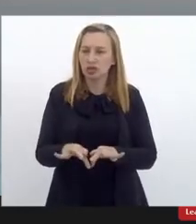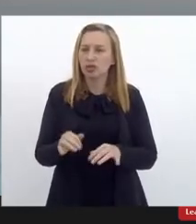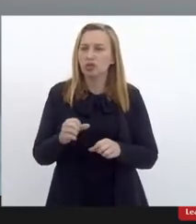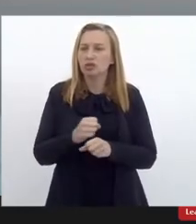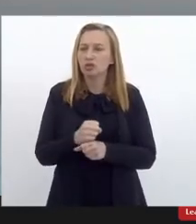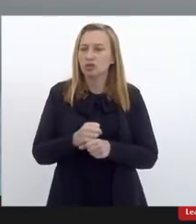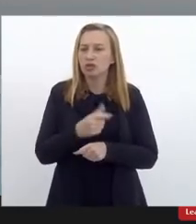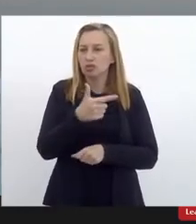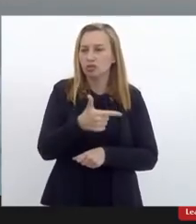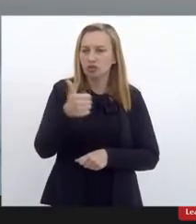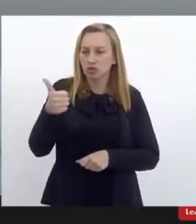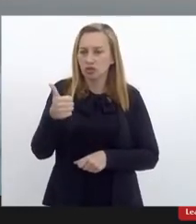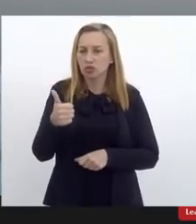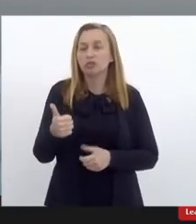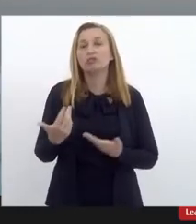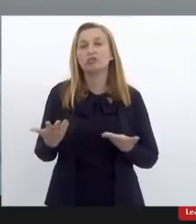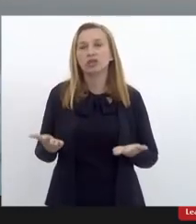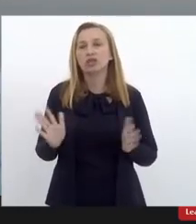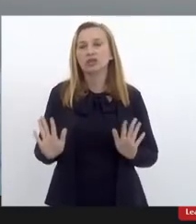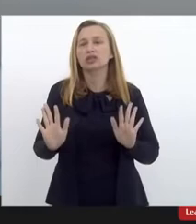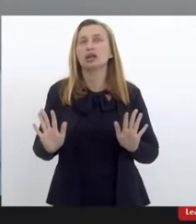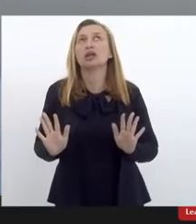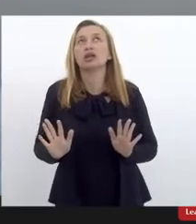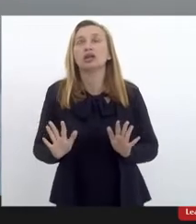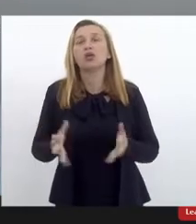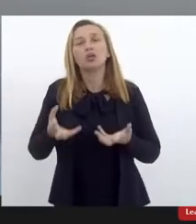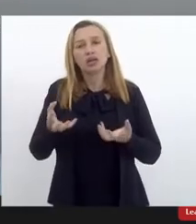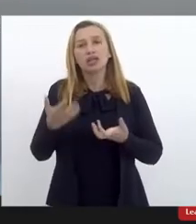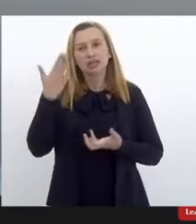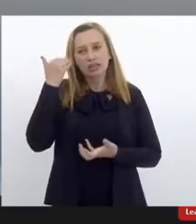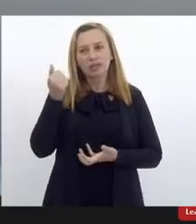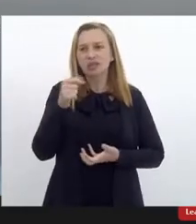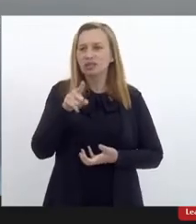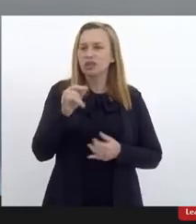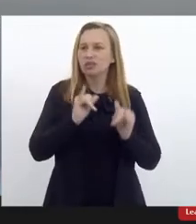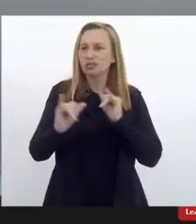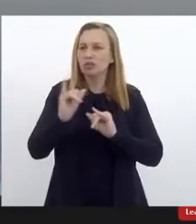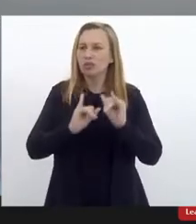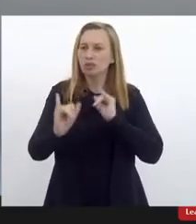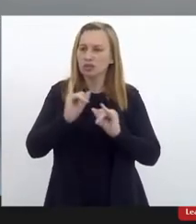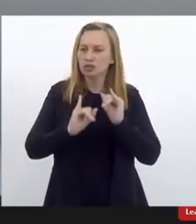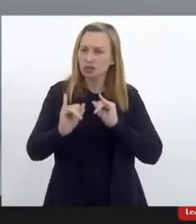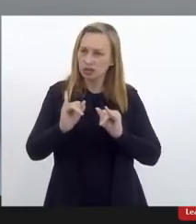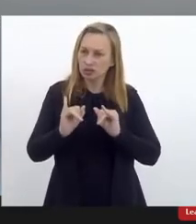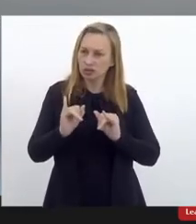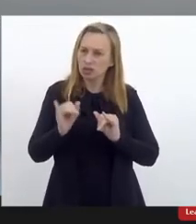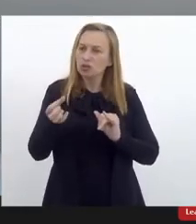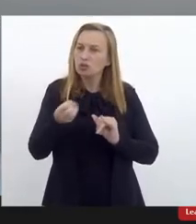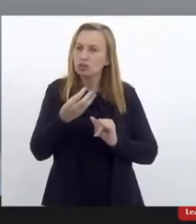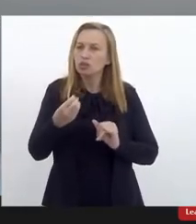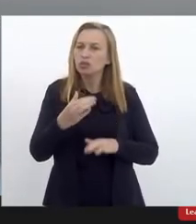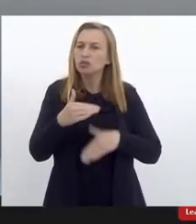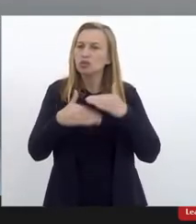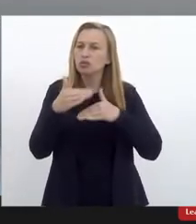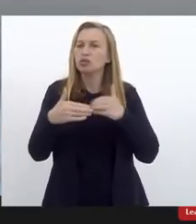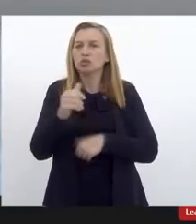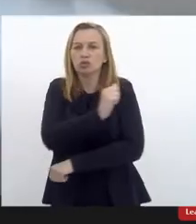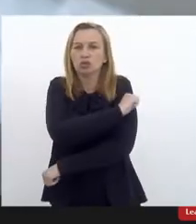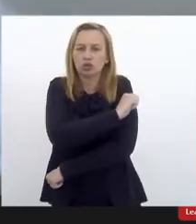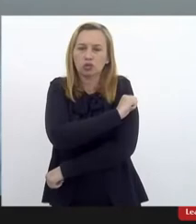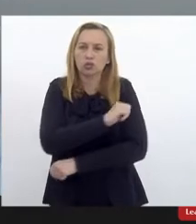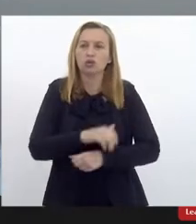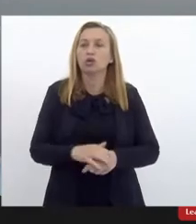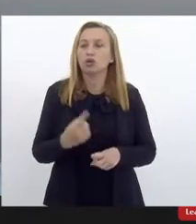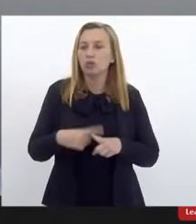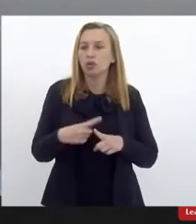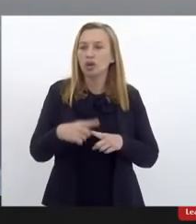letivo de 2021. Entretanto, ainda assim, eu queria saber se vocês têm informações preliminares sobre o desenvolvimento desses alunos, né? Porque